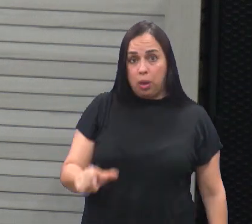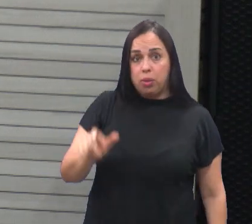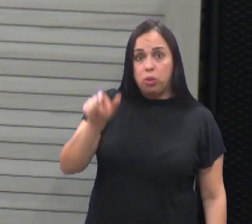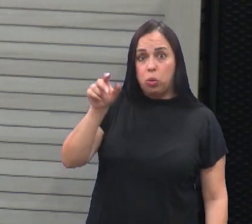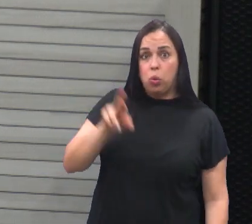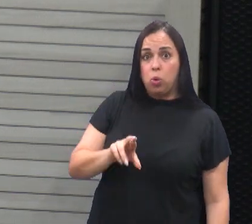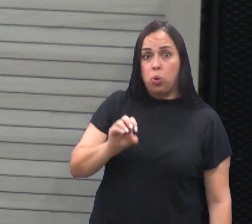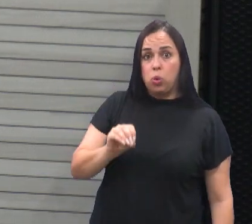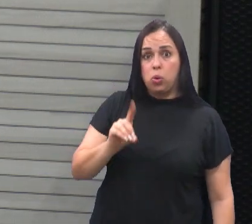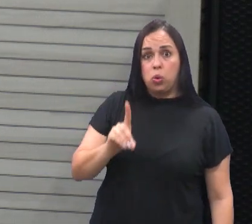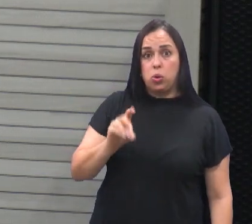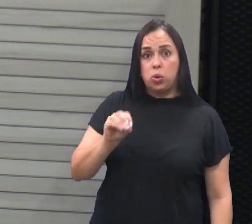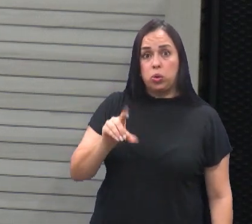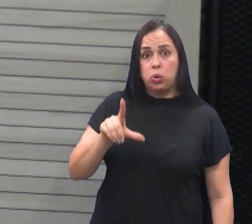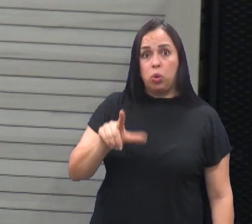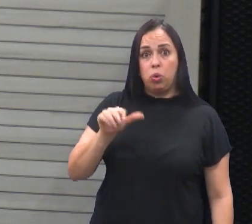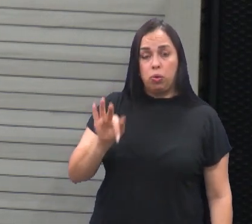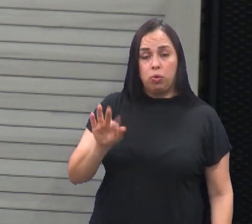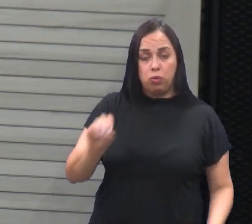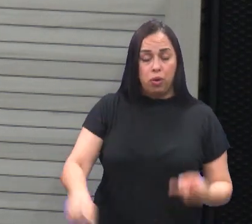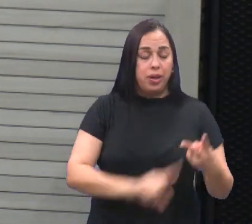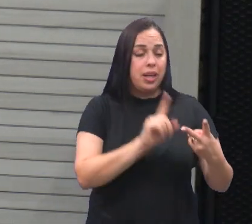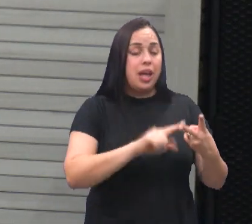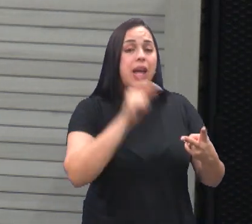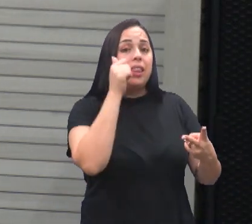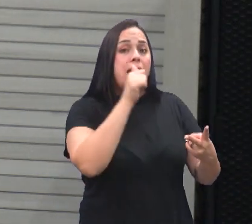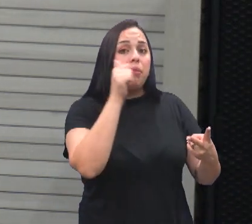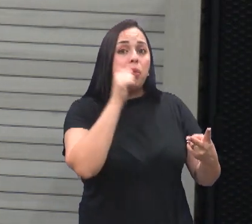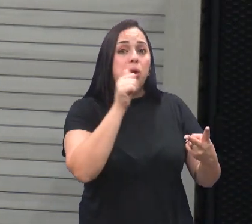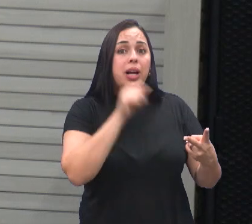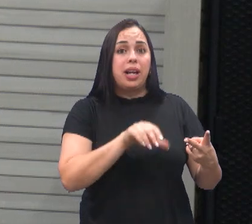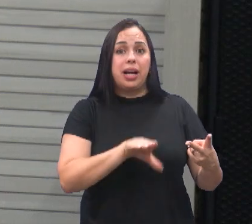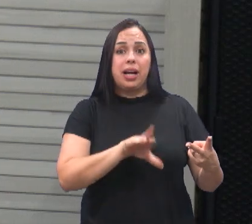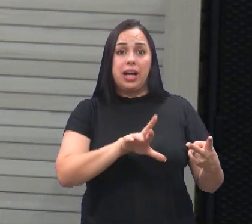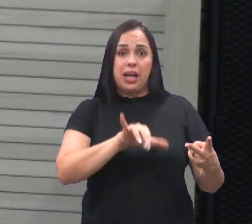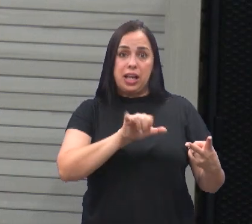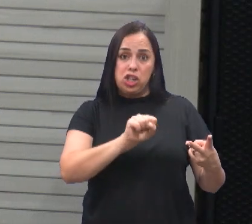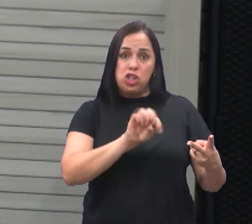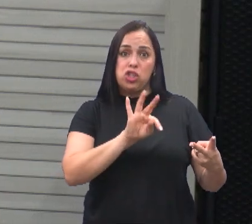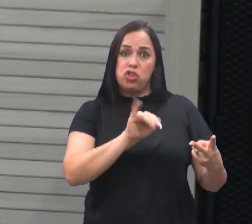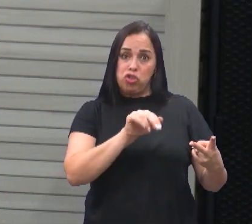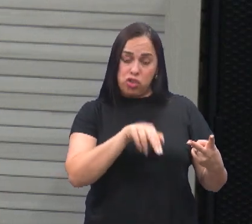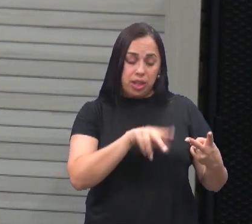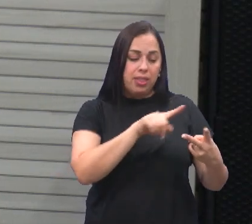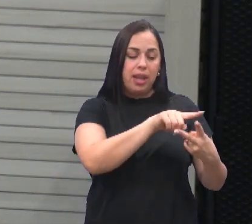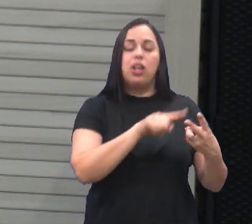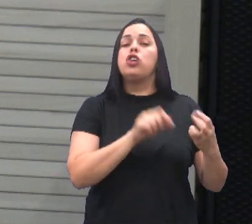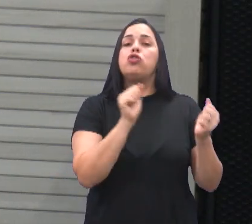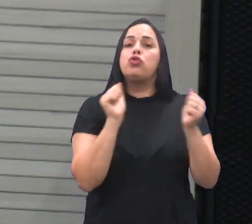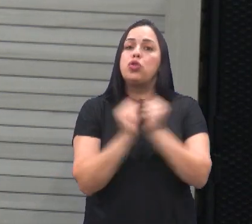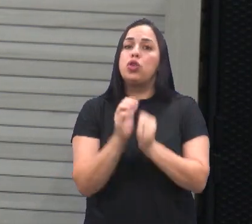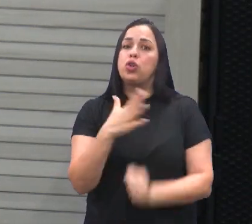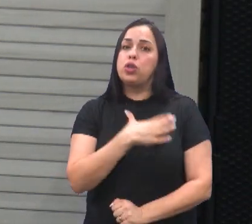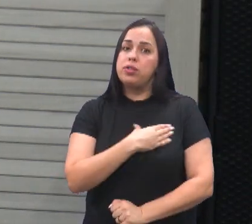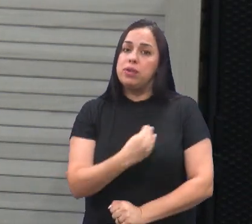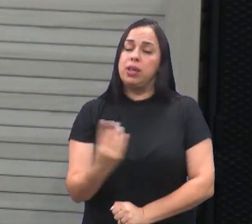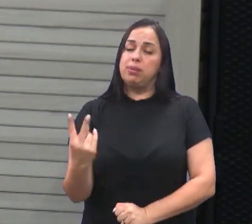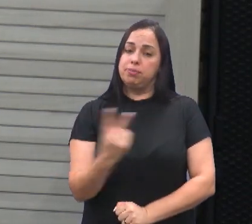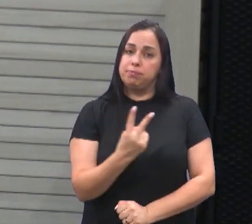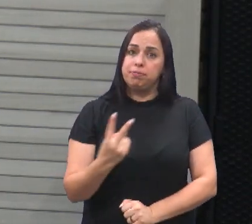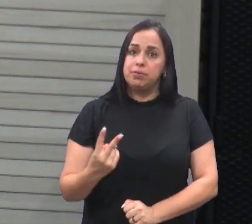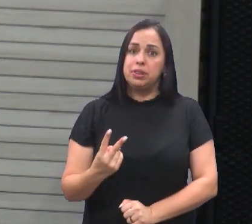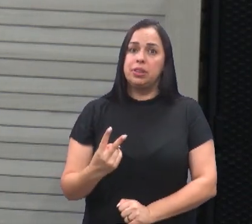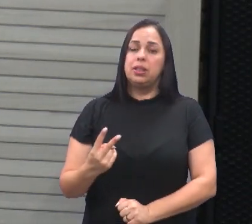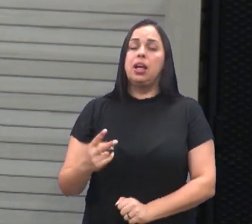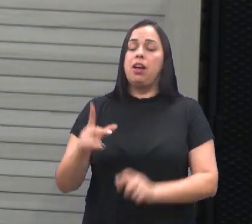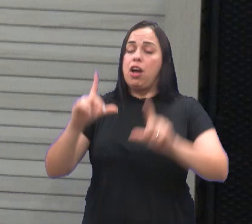embaixo, da Cristina aqui embaixo, com os filhos. Eu quero fazer a foto, e aí o Rodolfo e a Cristina podem